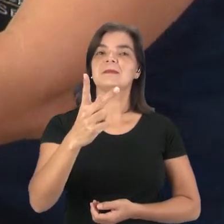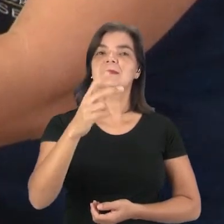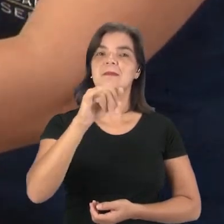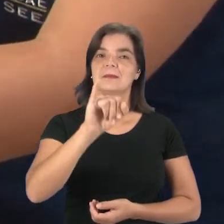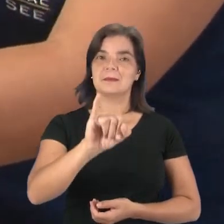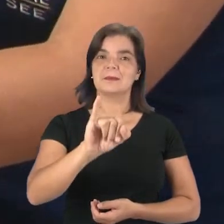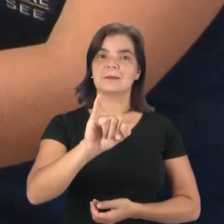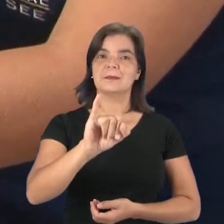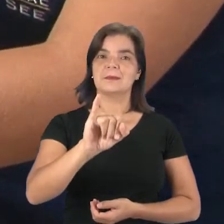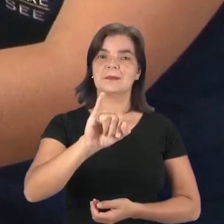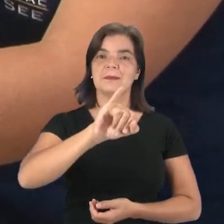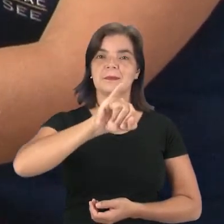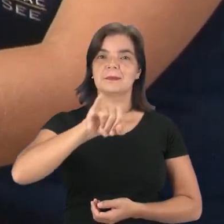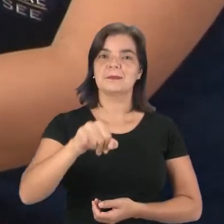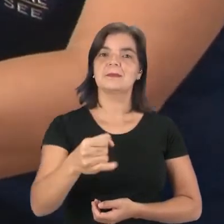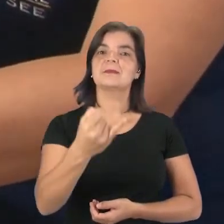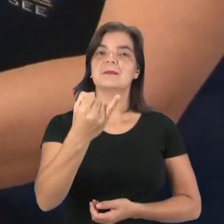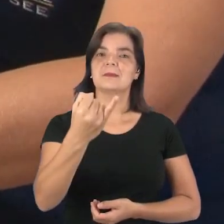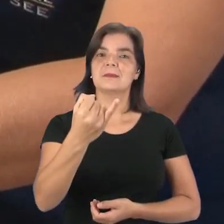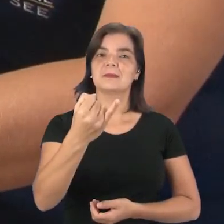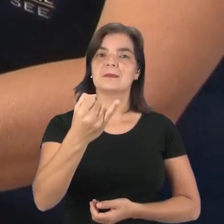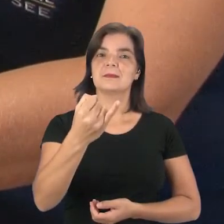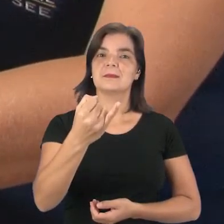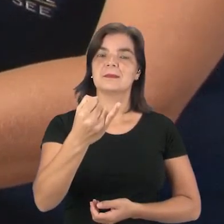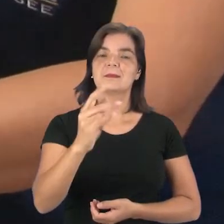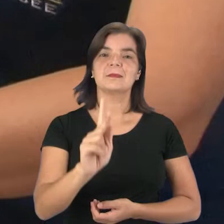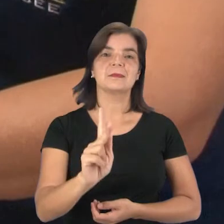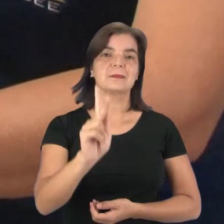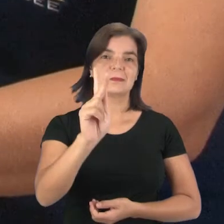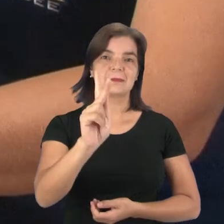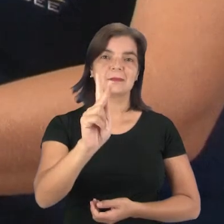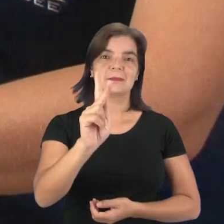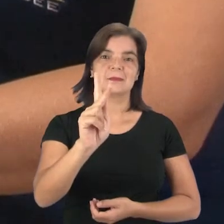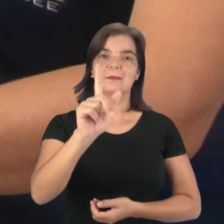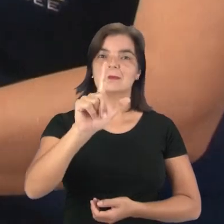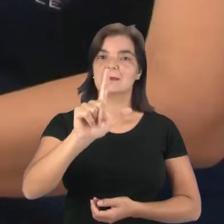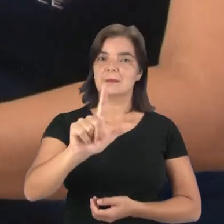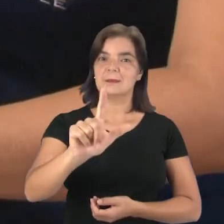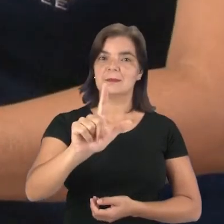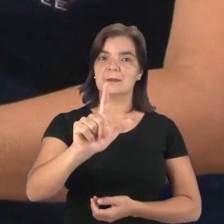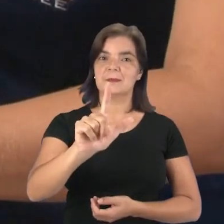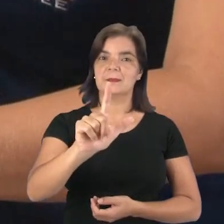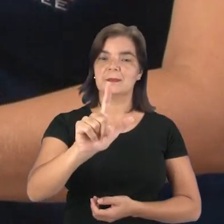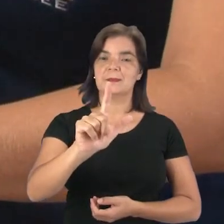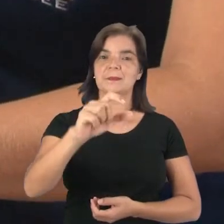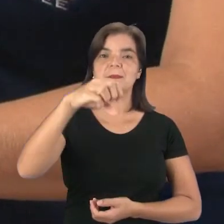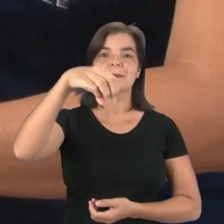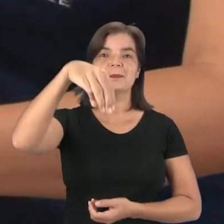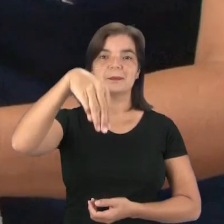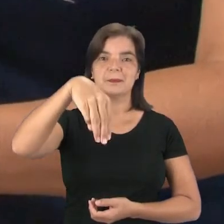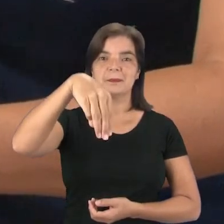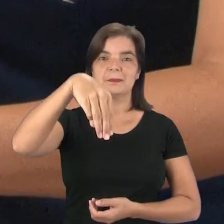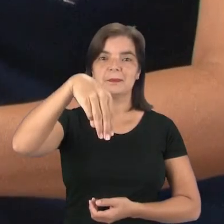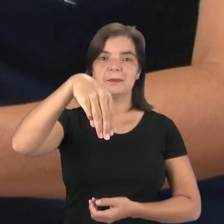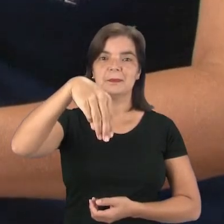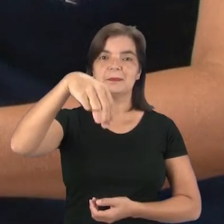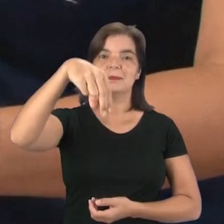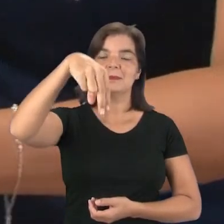i j k l m